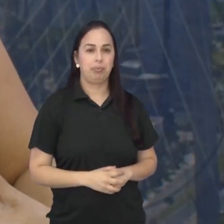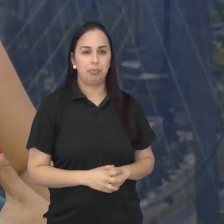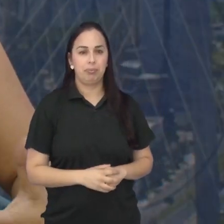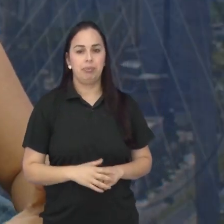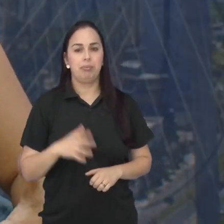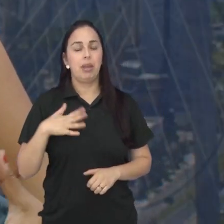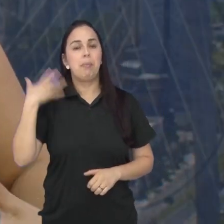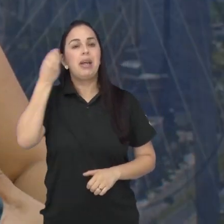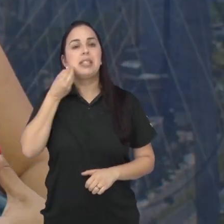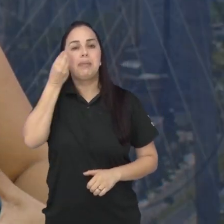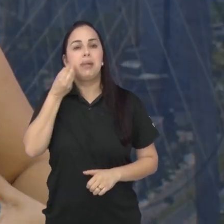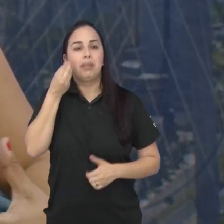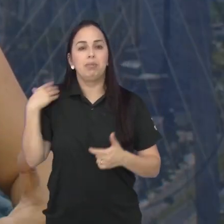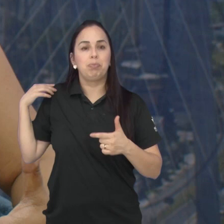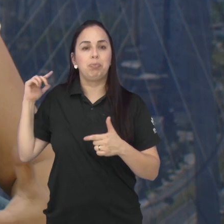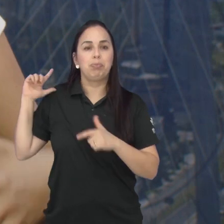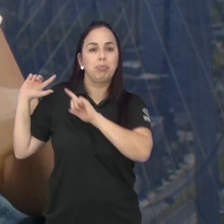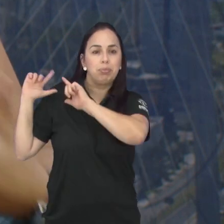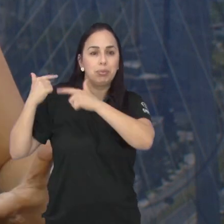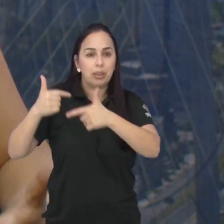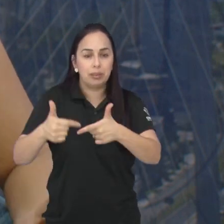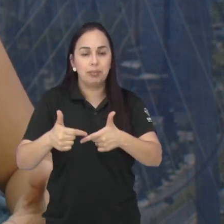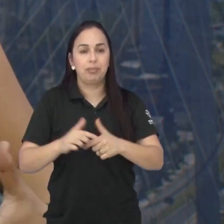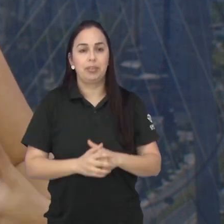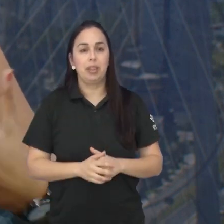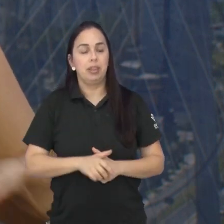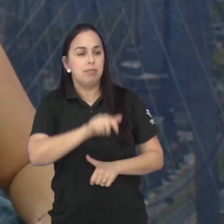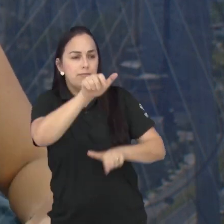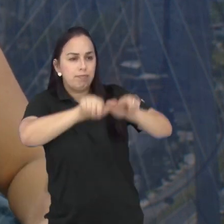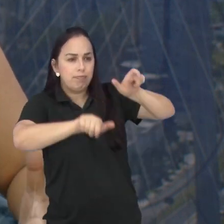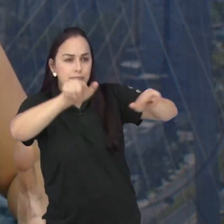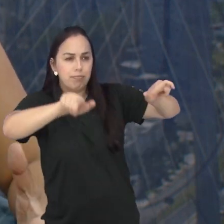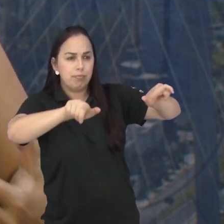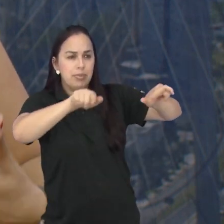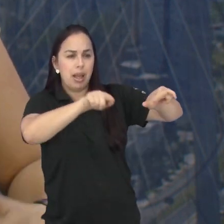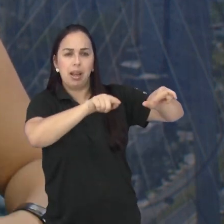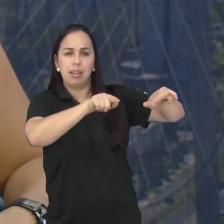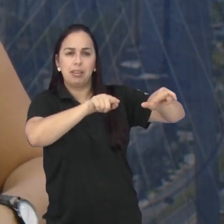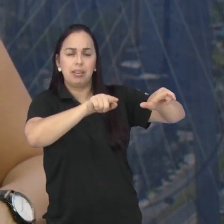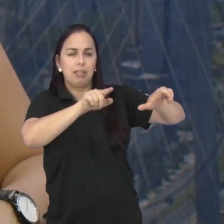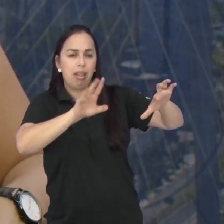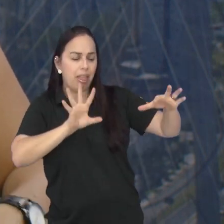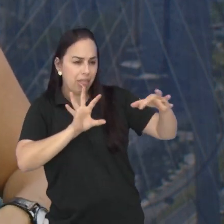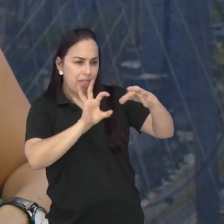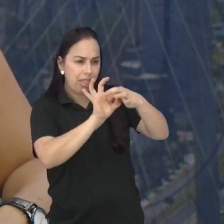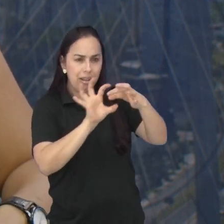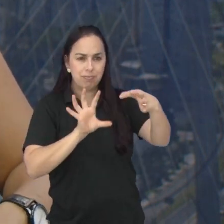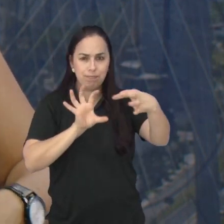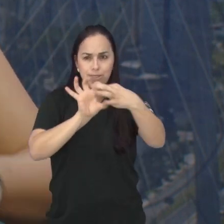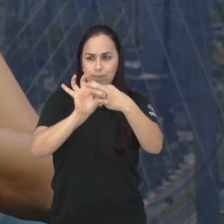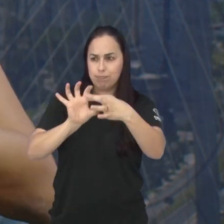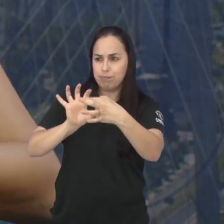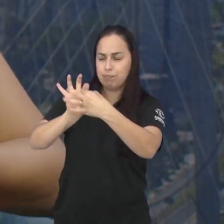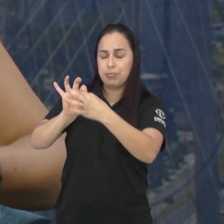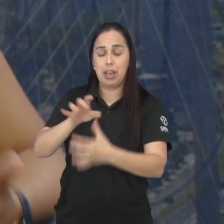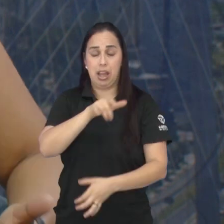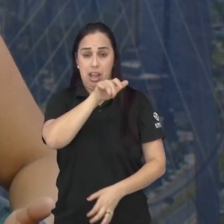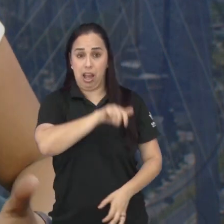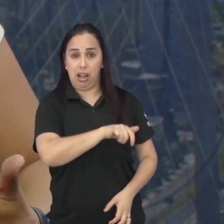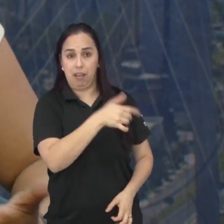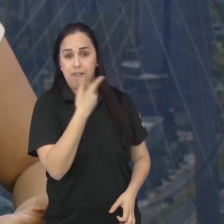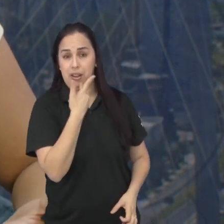né? Normalmente a gente olha para esse outro buscando esses elementos de conexão. Então, como a